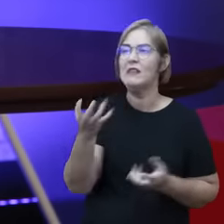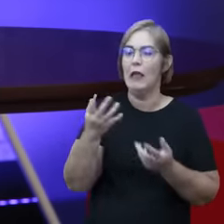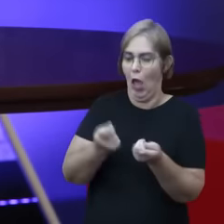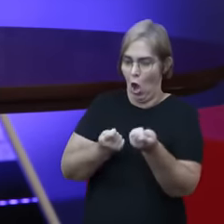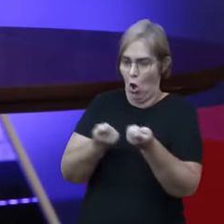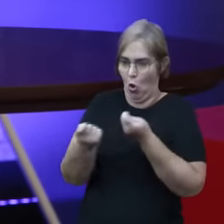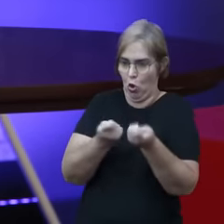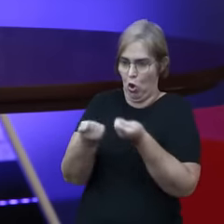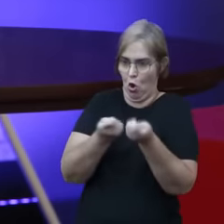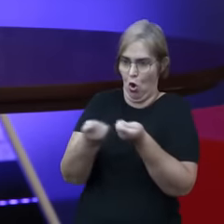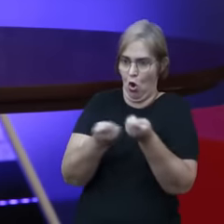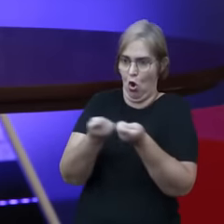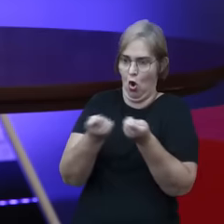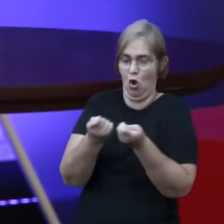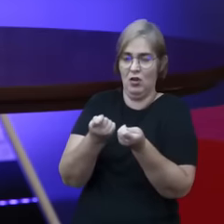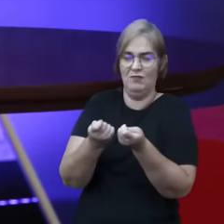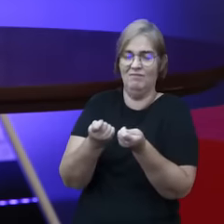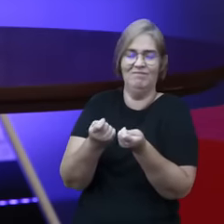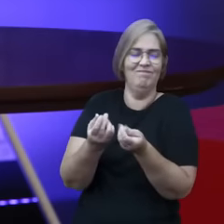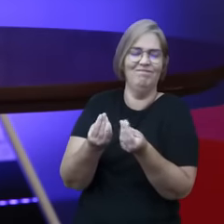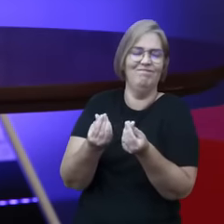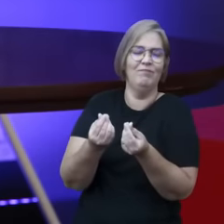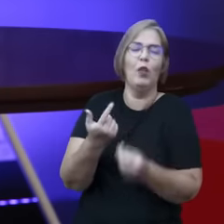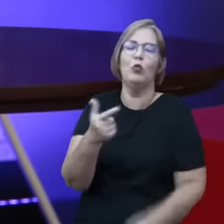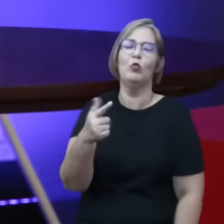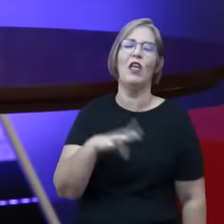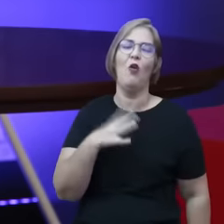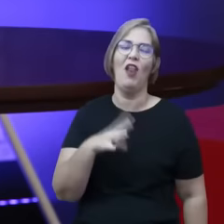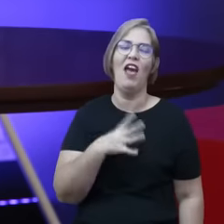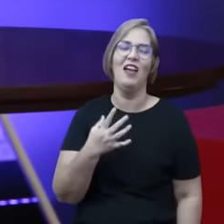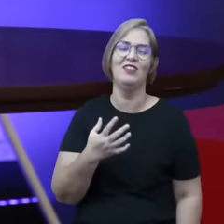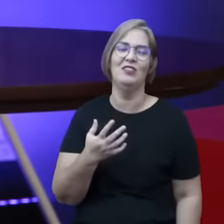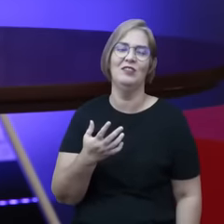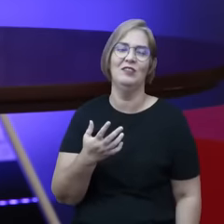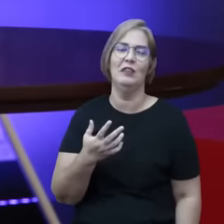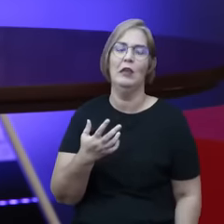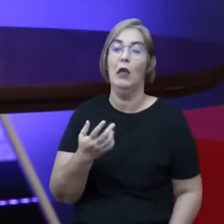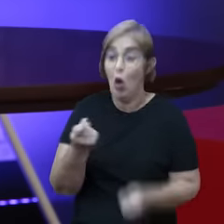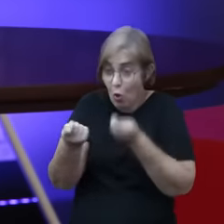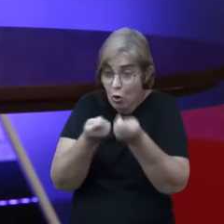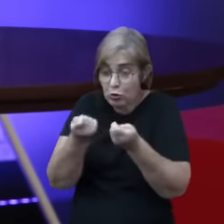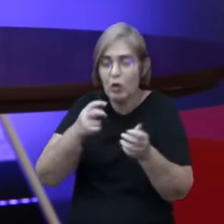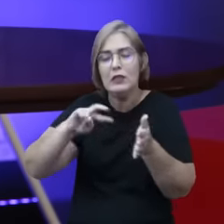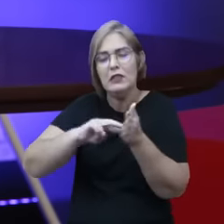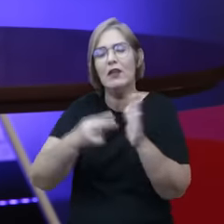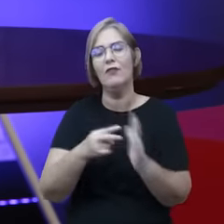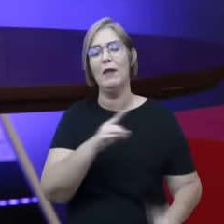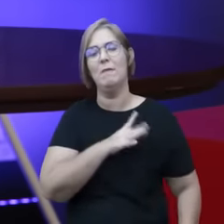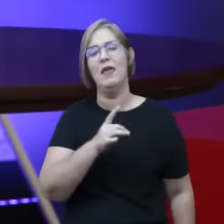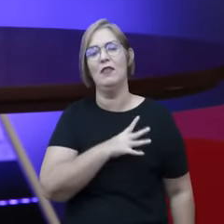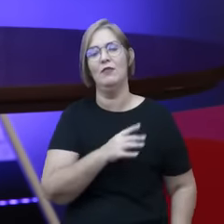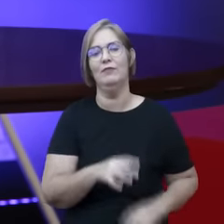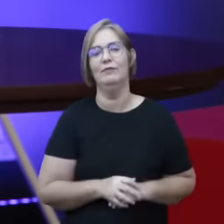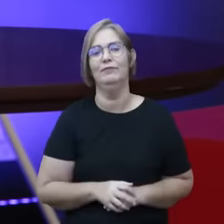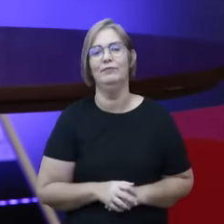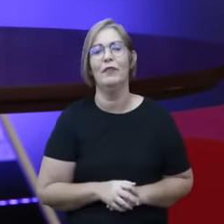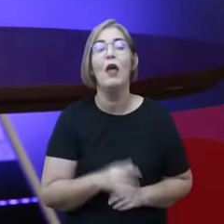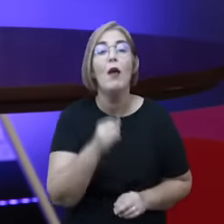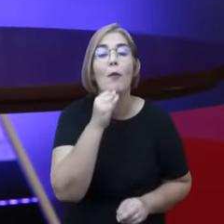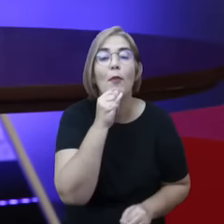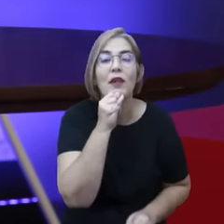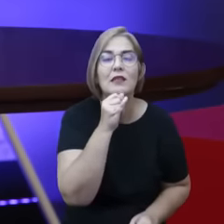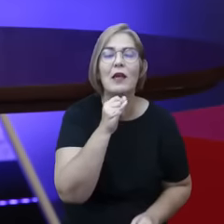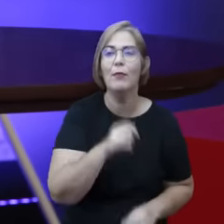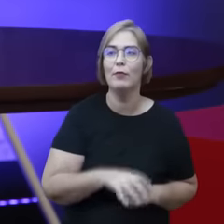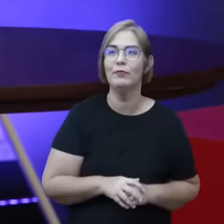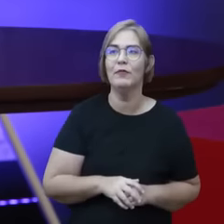é? Nós reificamos isso. Isso deixa de ser sentido, ter sentido. Por exemplo, no caso da religião, quando a religião quer